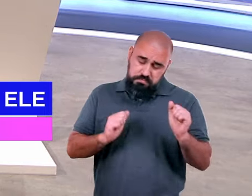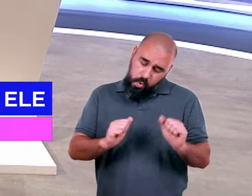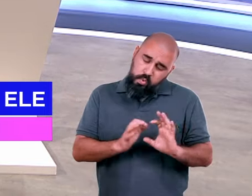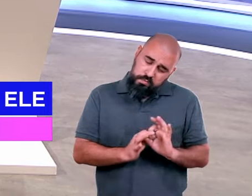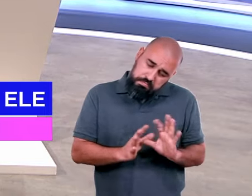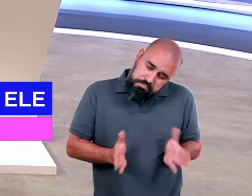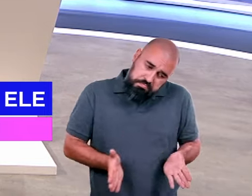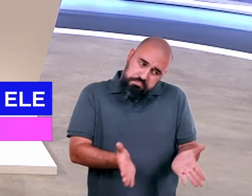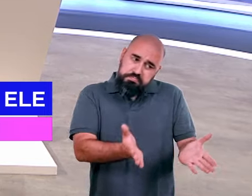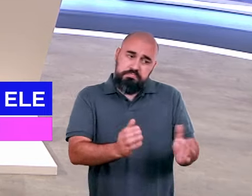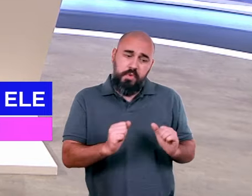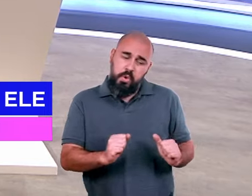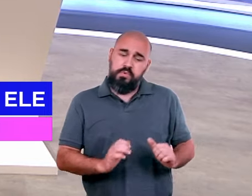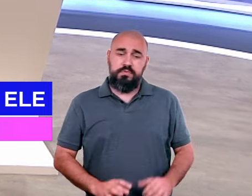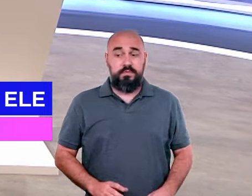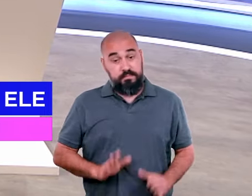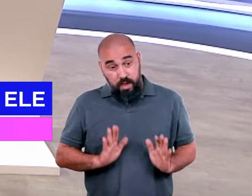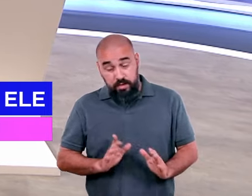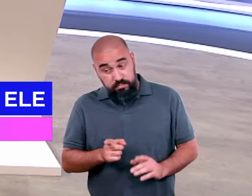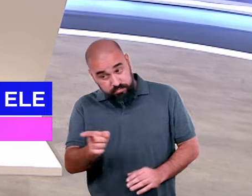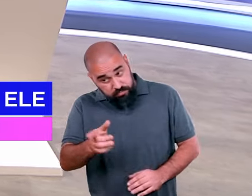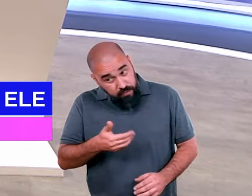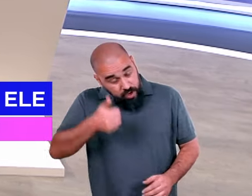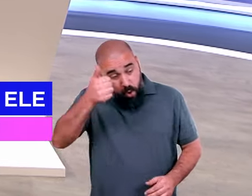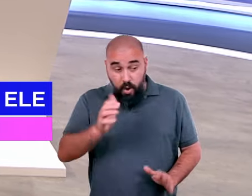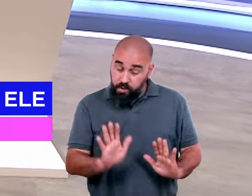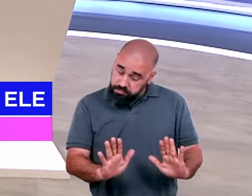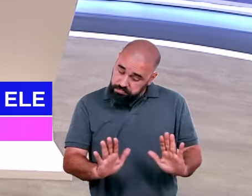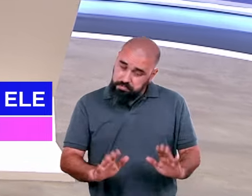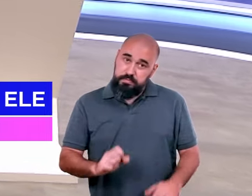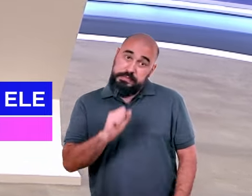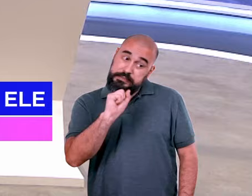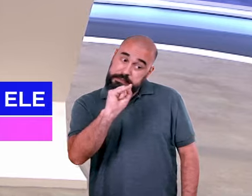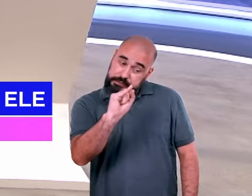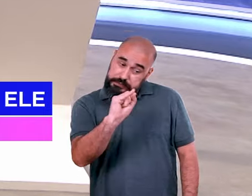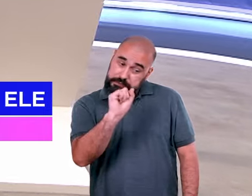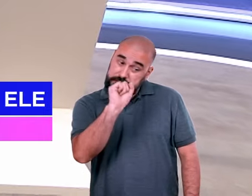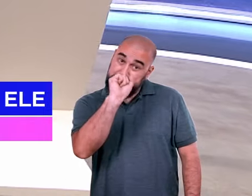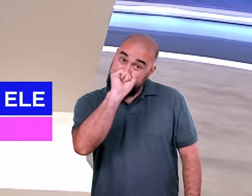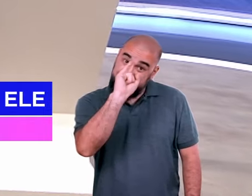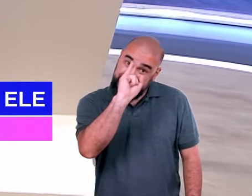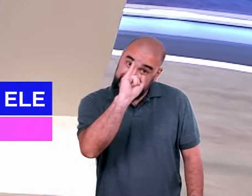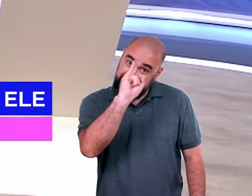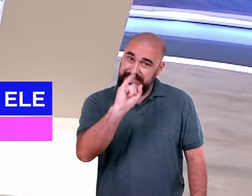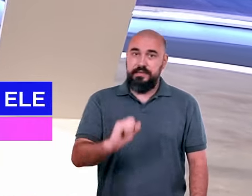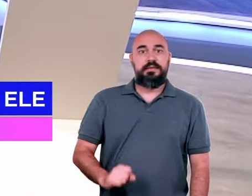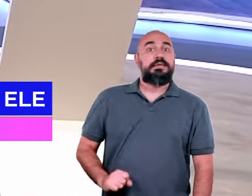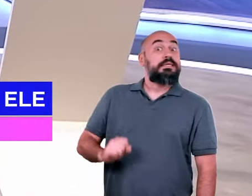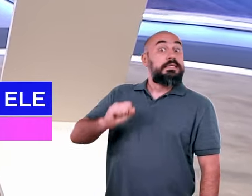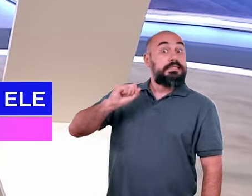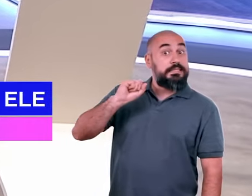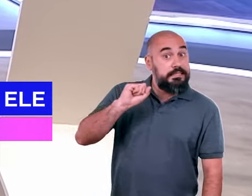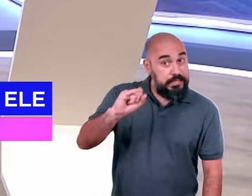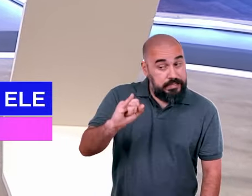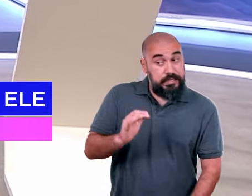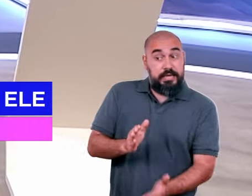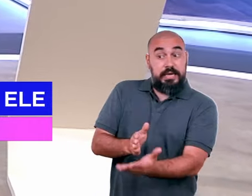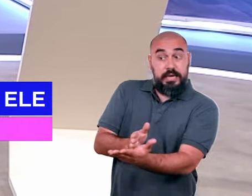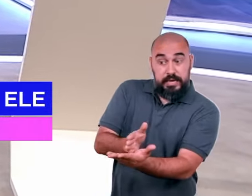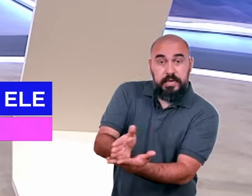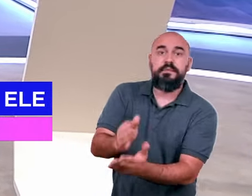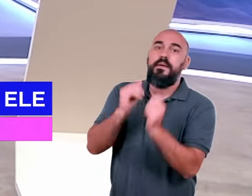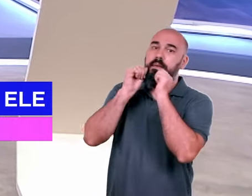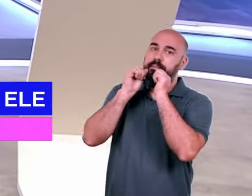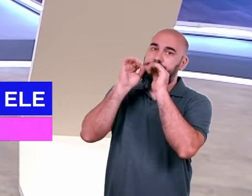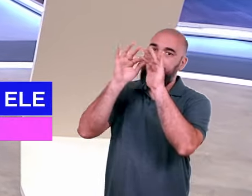Então, existe aqui, nesse verso, uma condição para que as pessoas recebam a bênção de